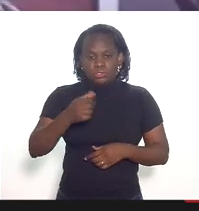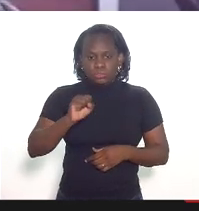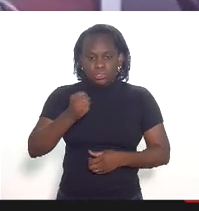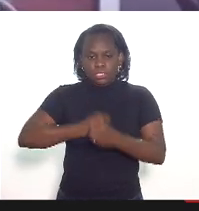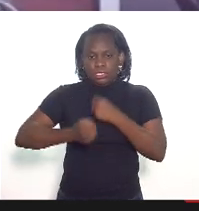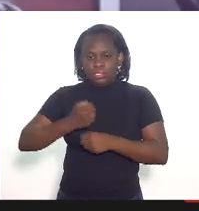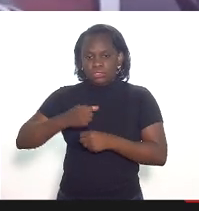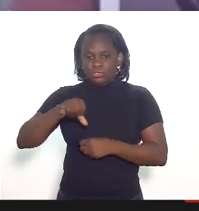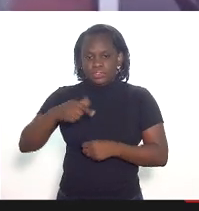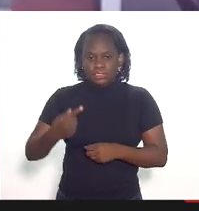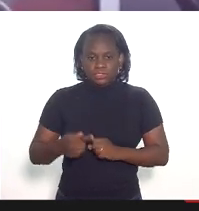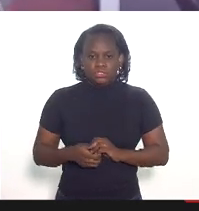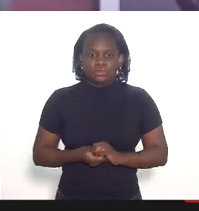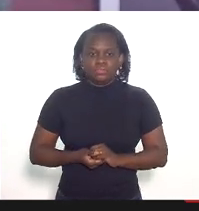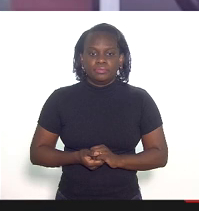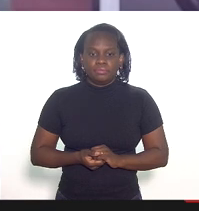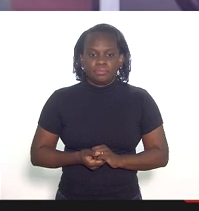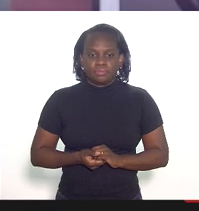97